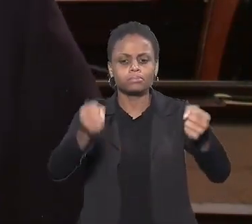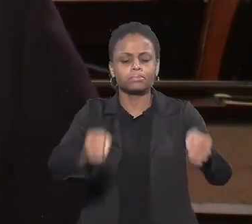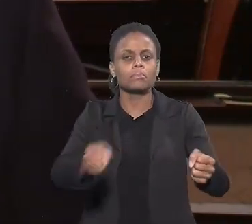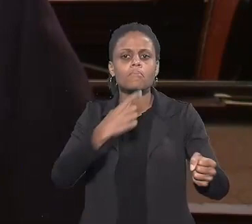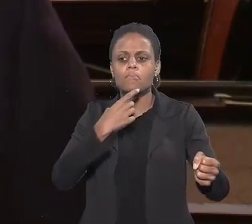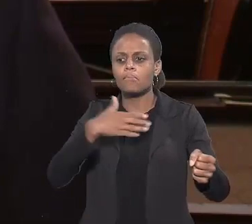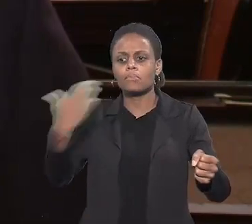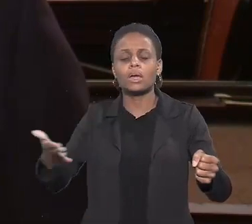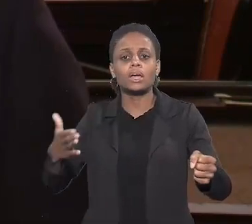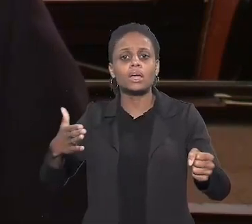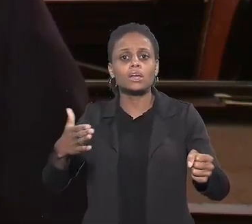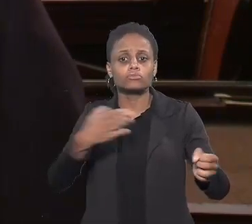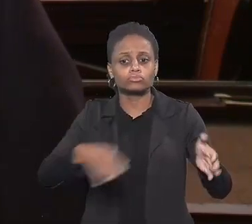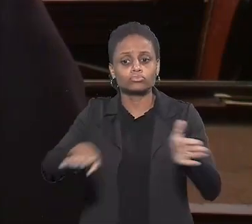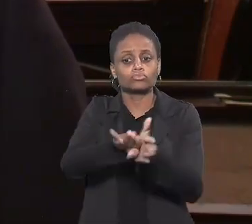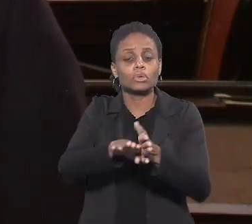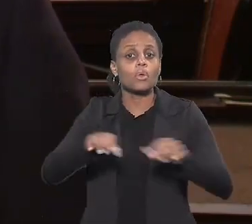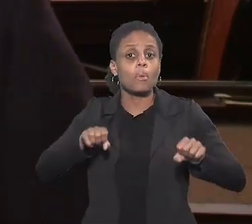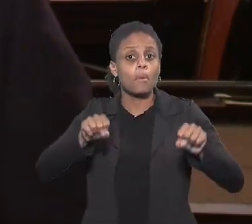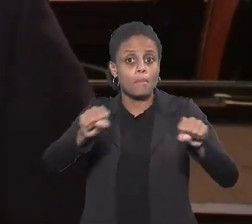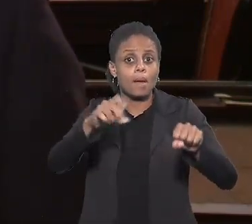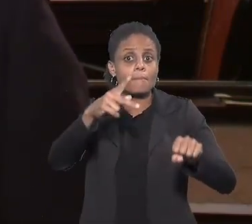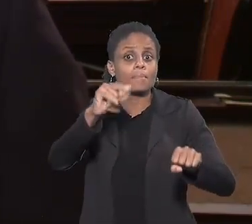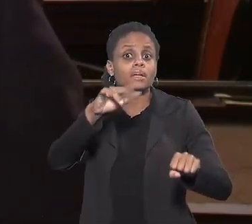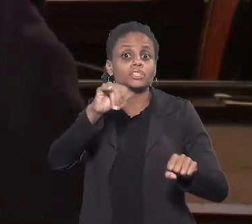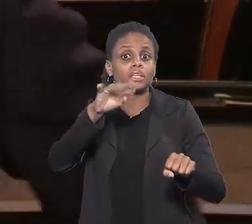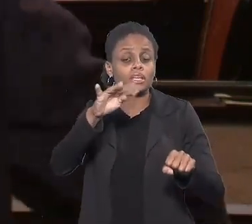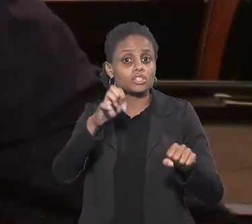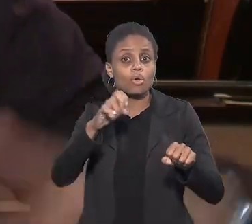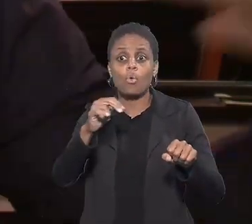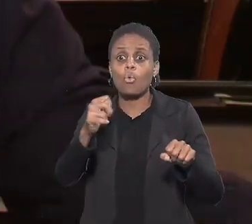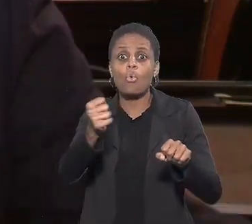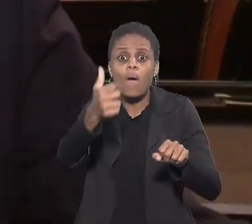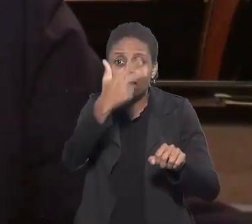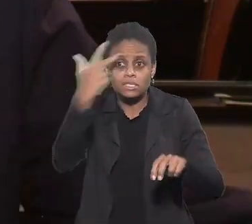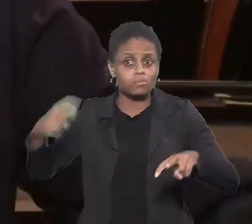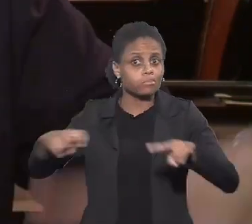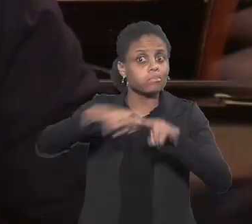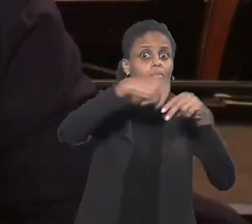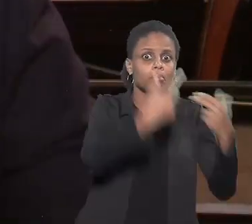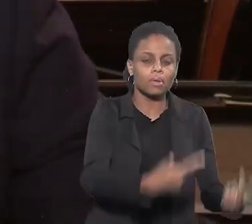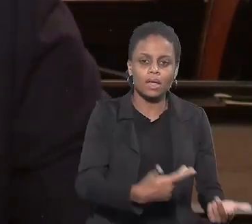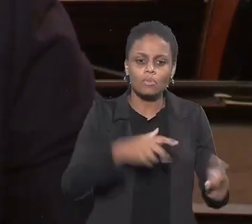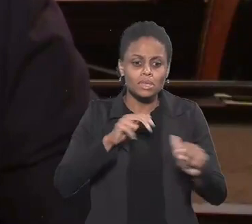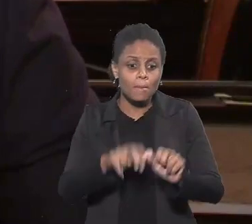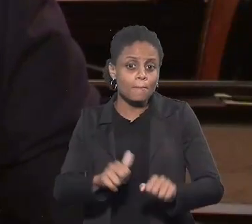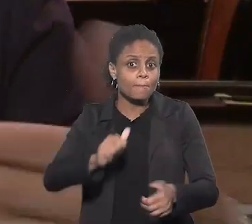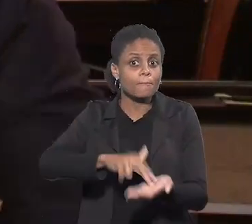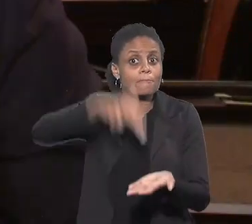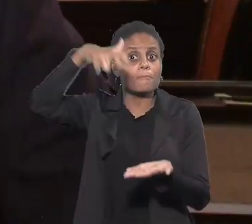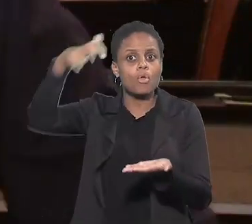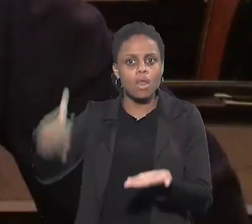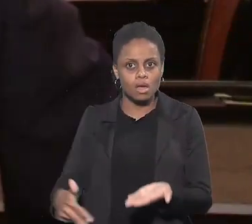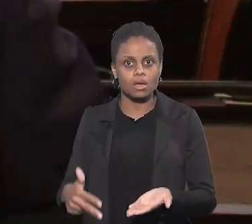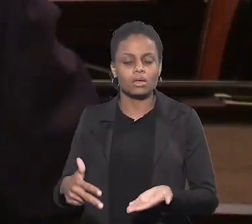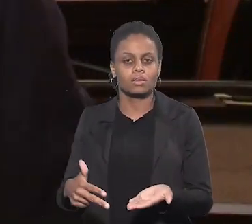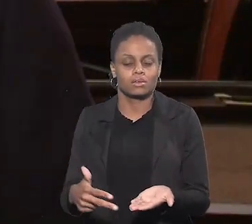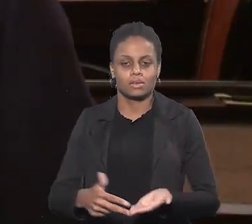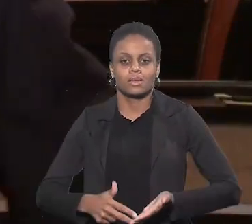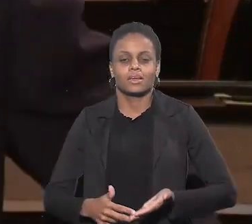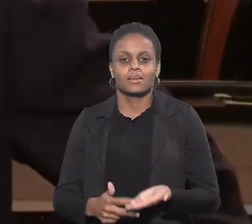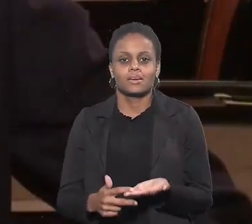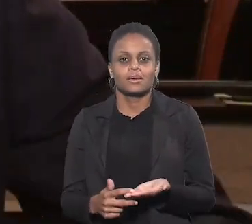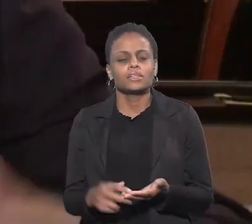lado do estacionamento dos patinetes. E quase eu fui atropelado, eu tive que pular para cima da calçada para não ser